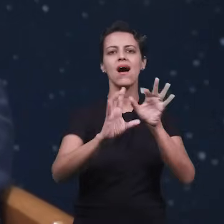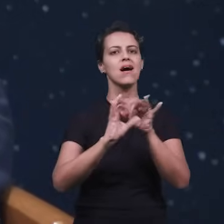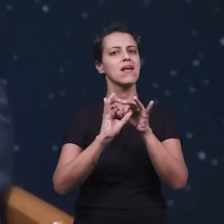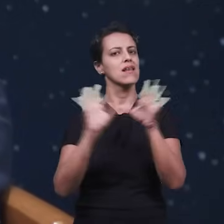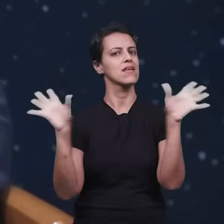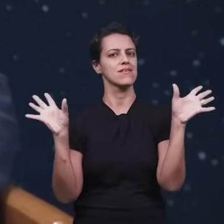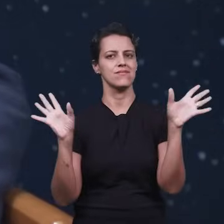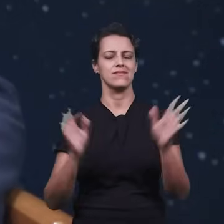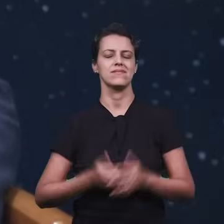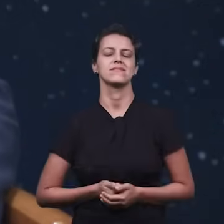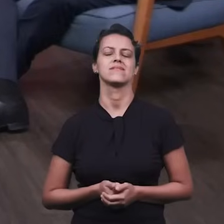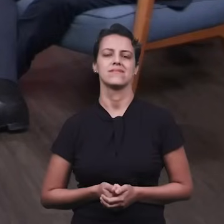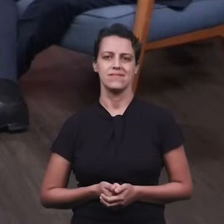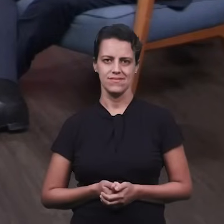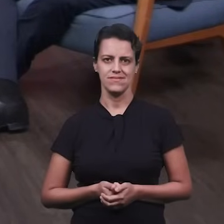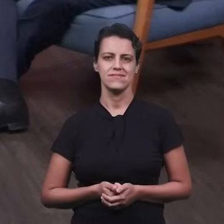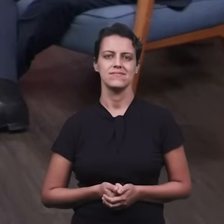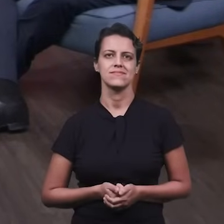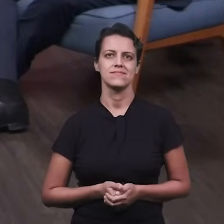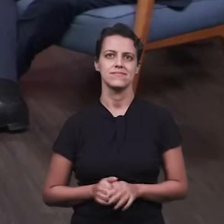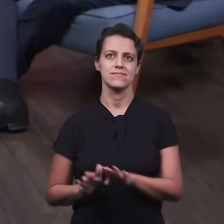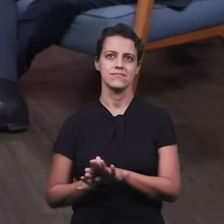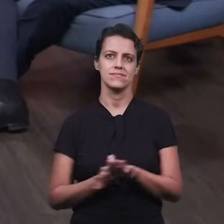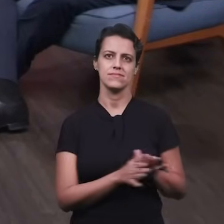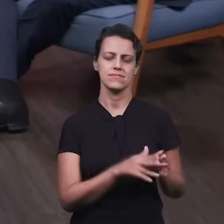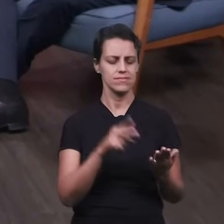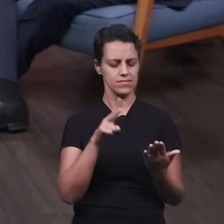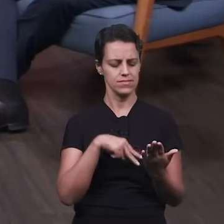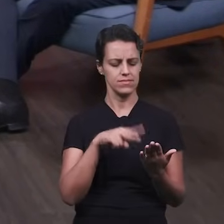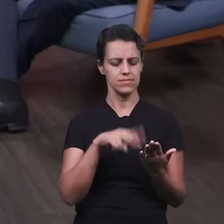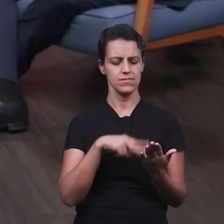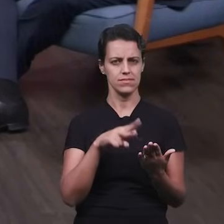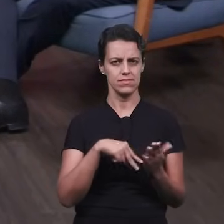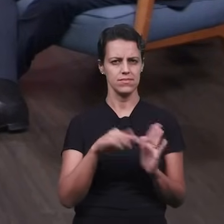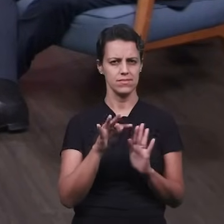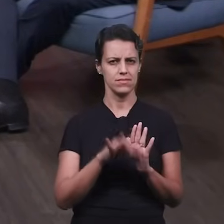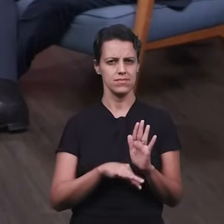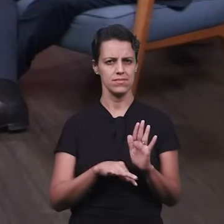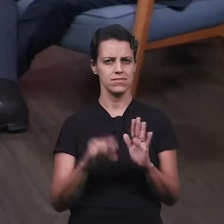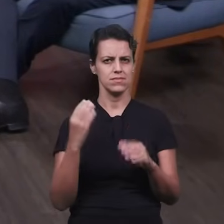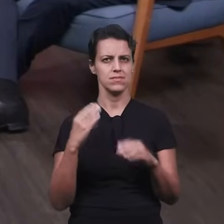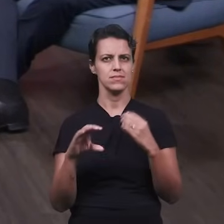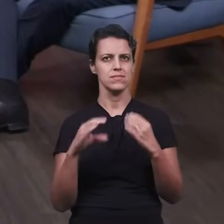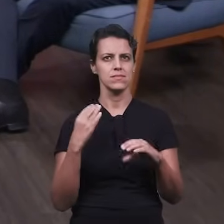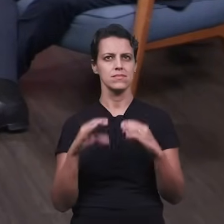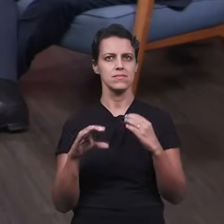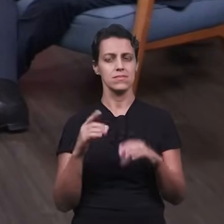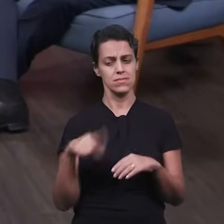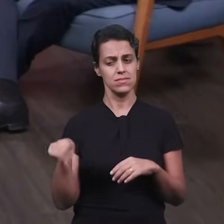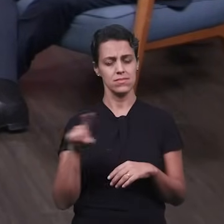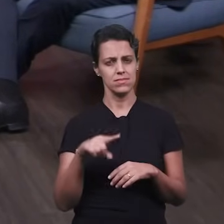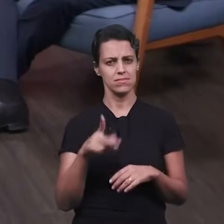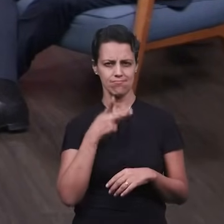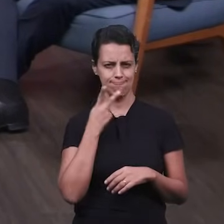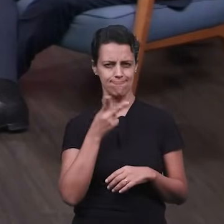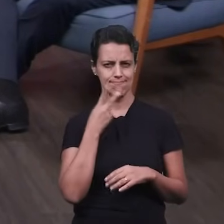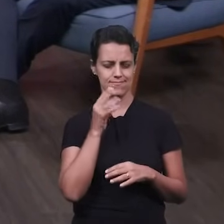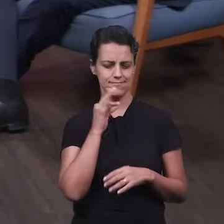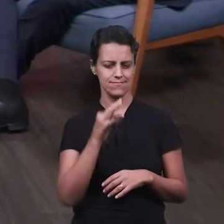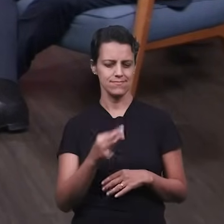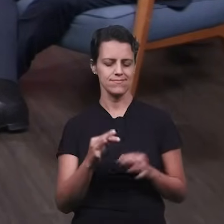entendam esse contexto. Muito bem. Eu vou ler mais um texto da Bíblia, mais um texto de Cantares, para vocês comentarem.